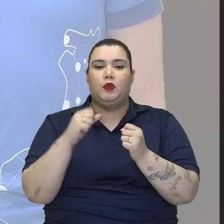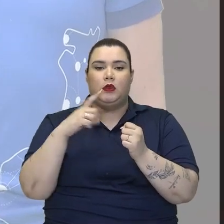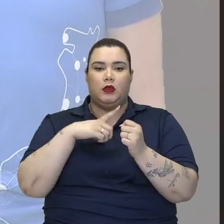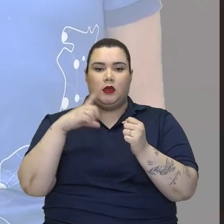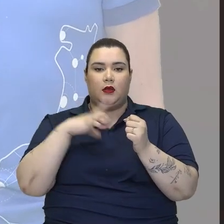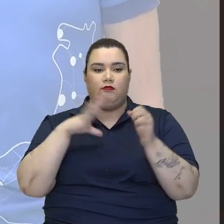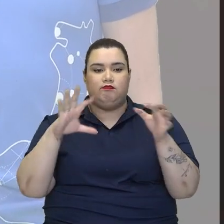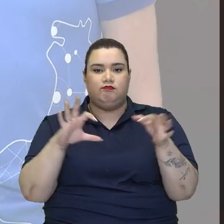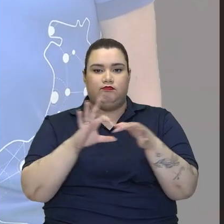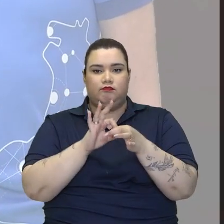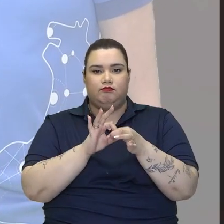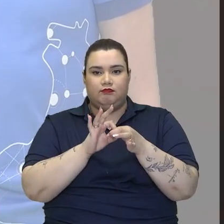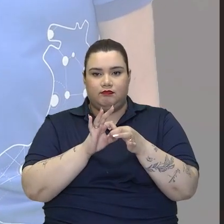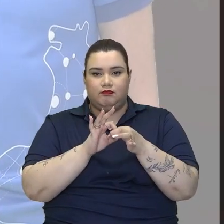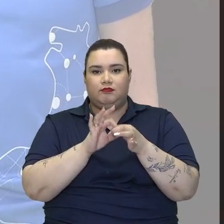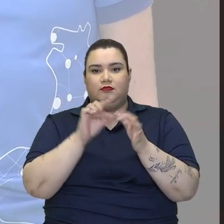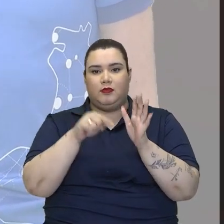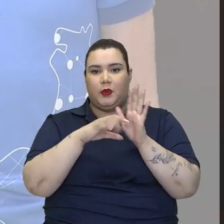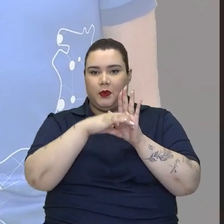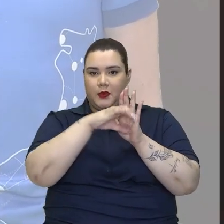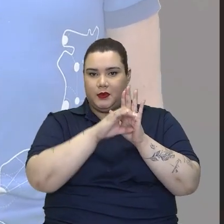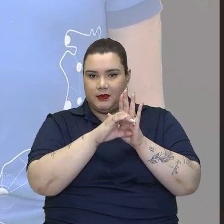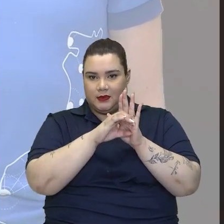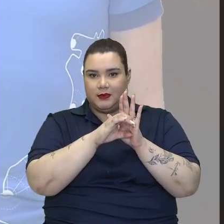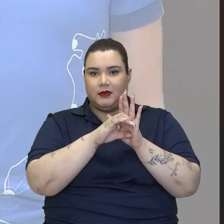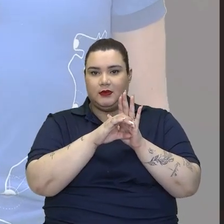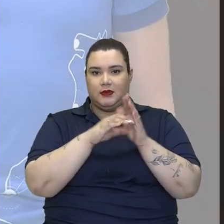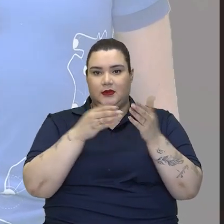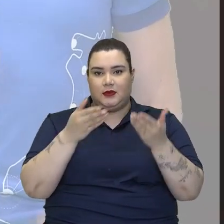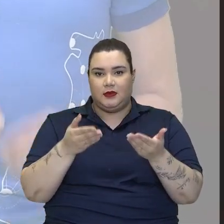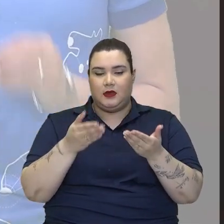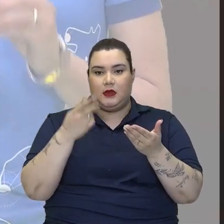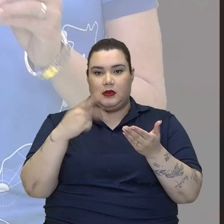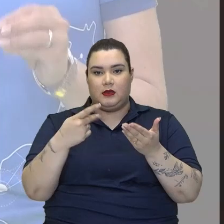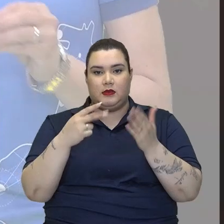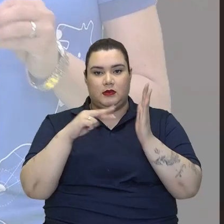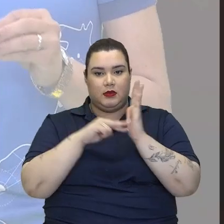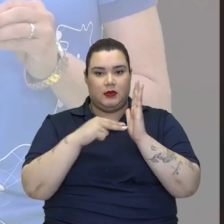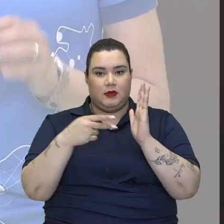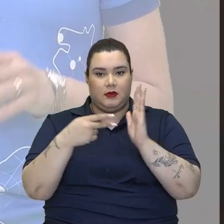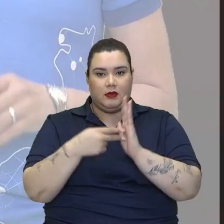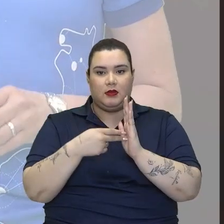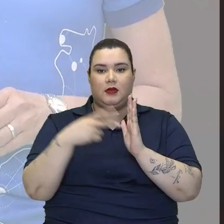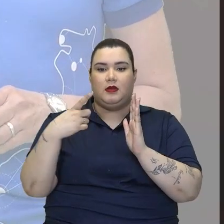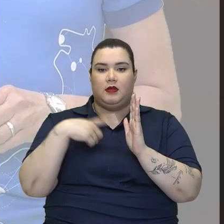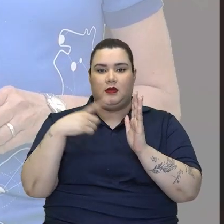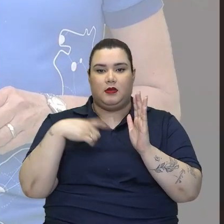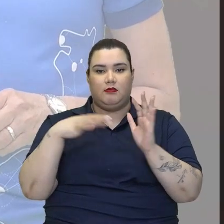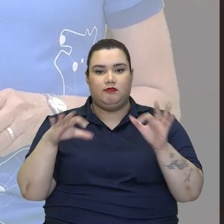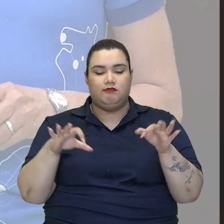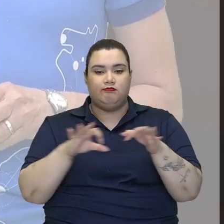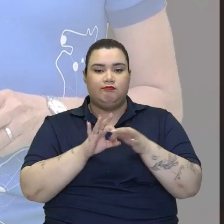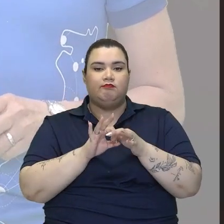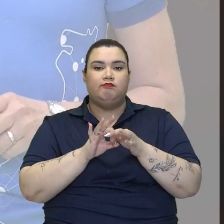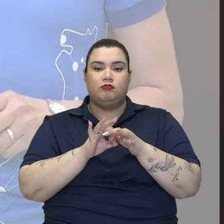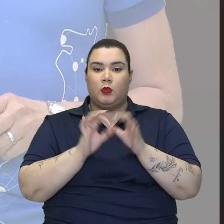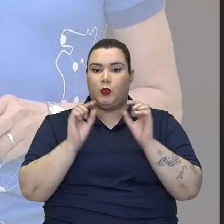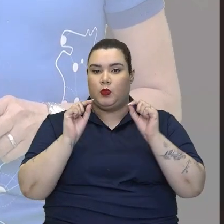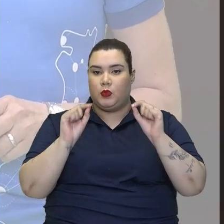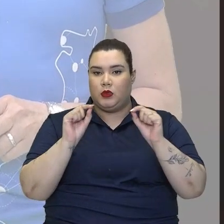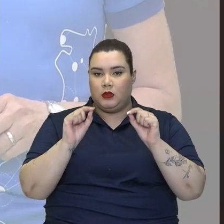previsto dentro deste conceito e seu significado está fortemente vinculado